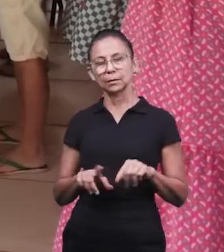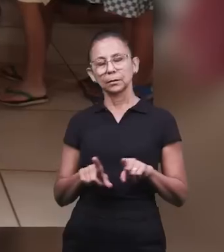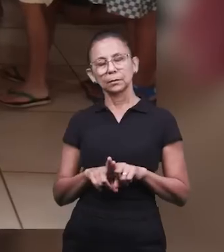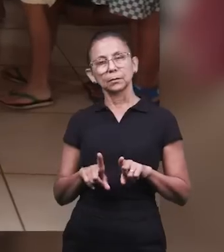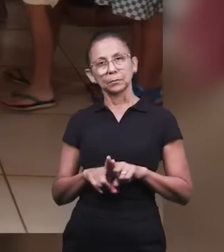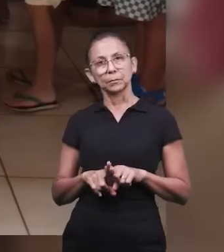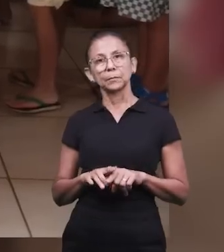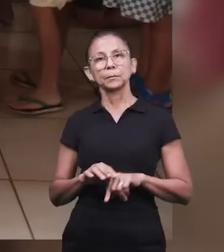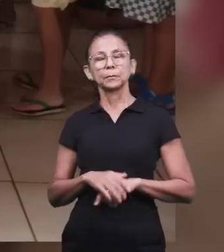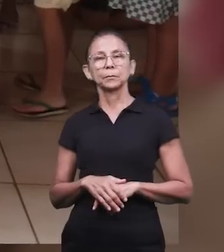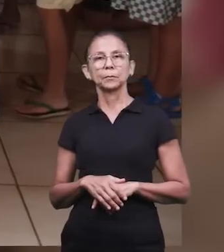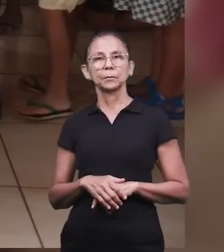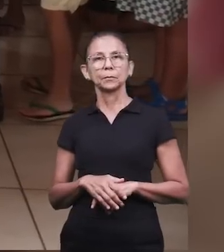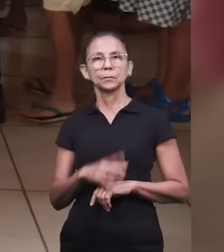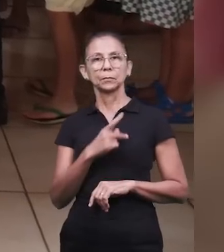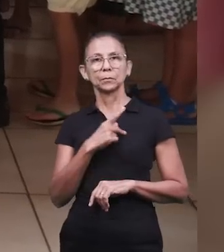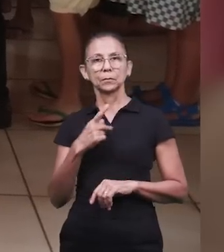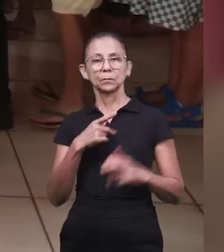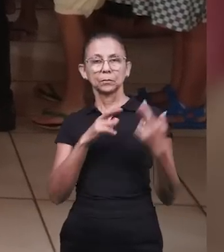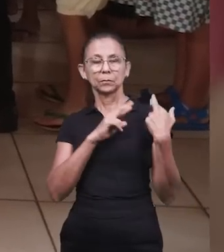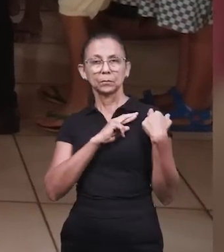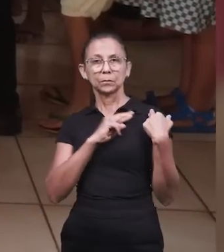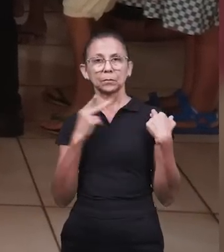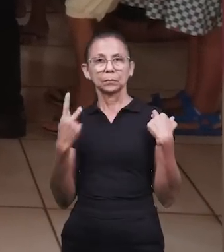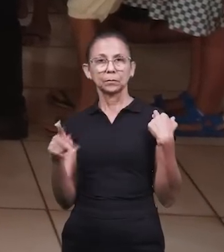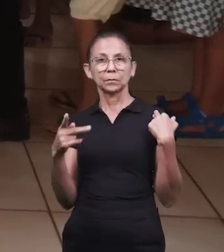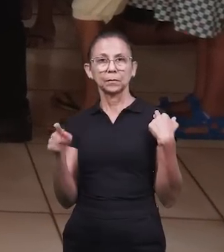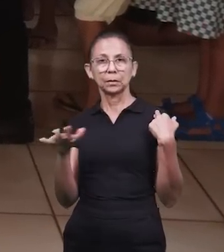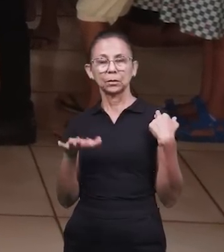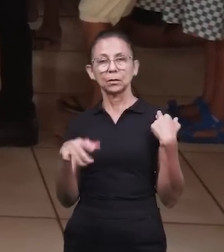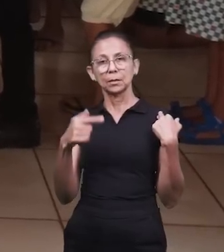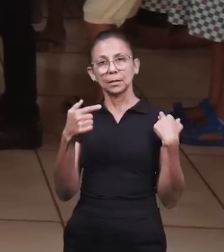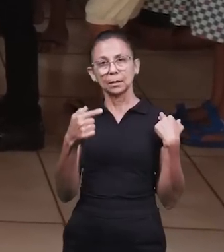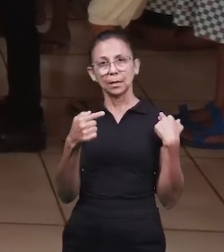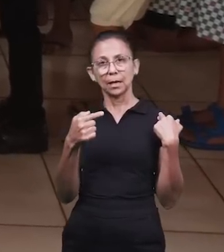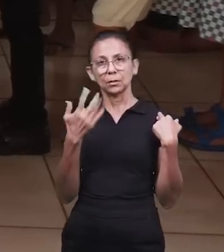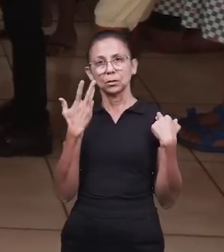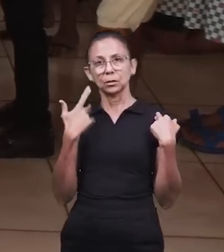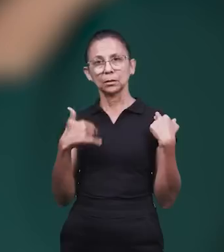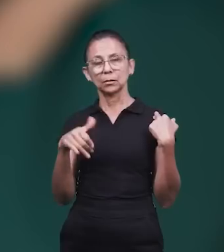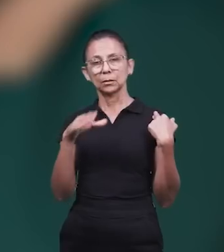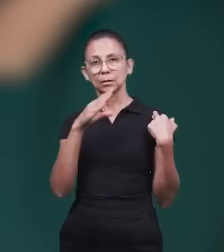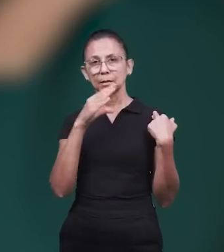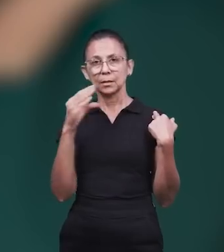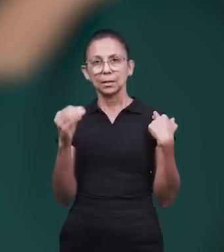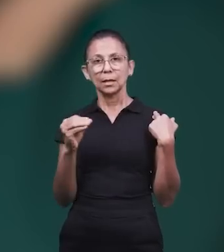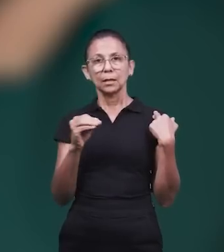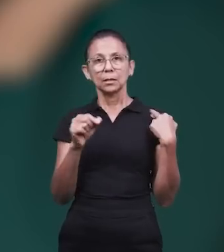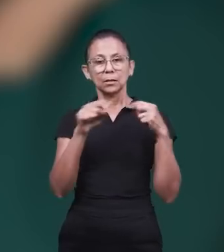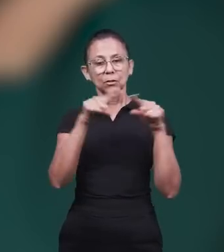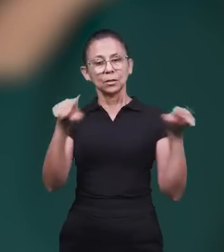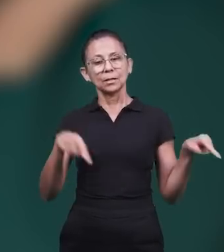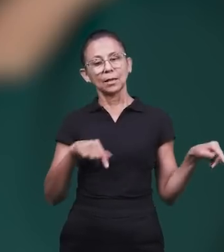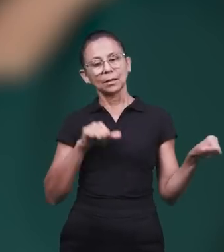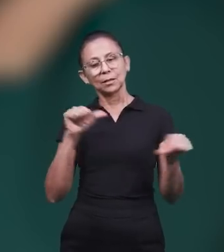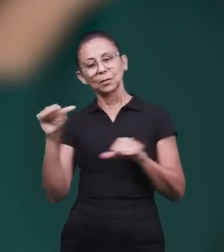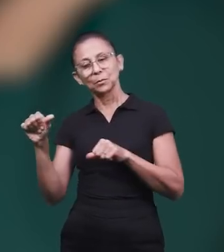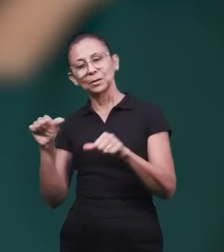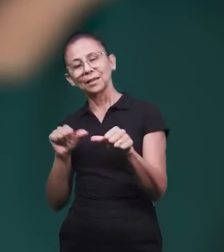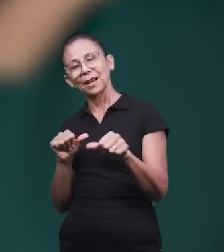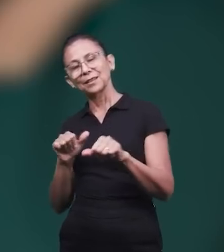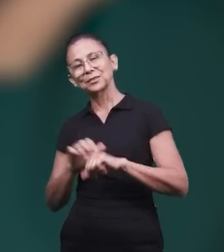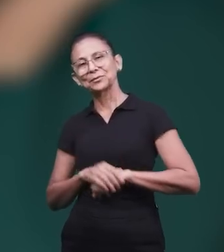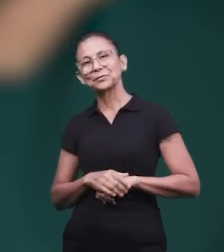do ministério do pastor Hernani Delano, 7 entre crianças, intermediários e adolescentes passaram de classe. Estiveram presentes ali